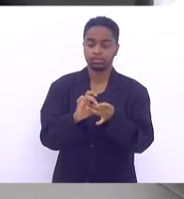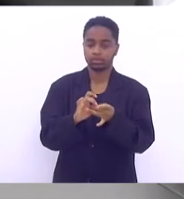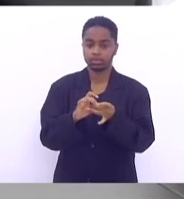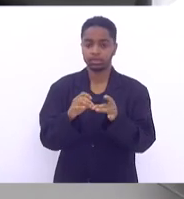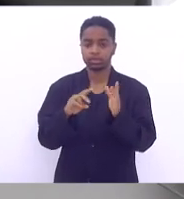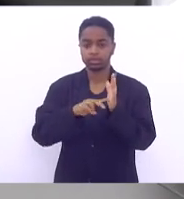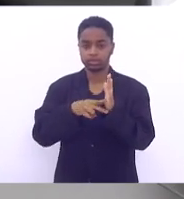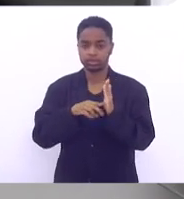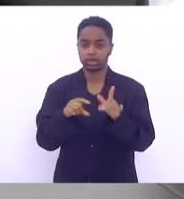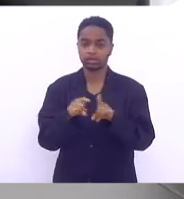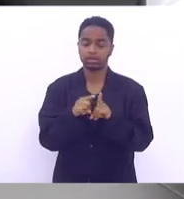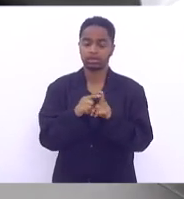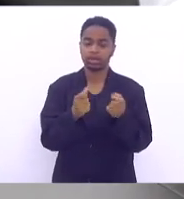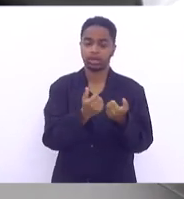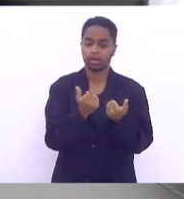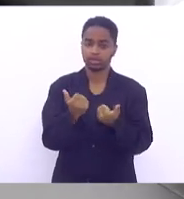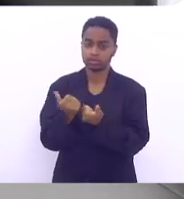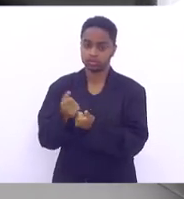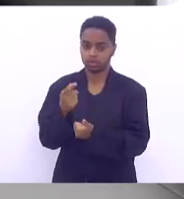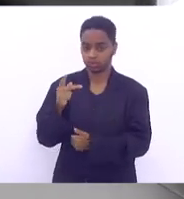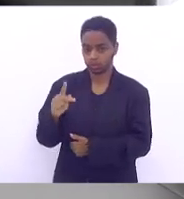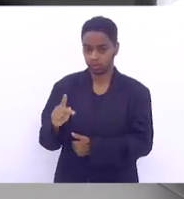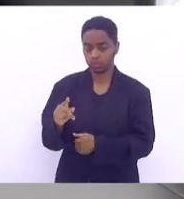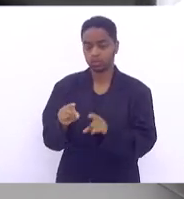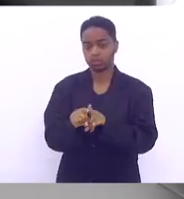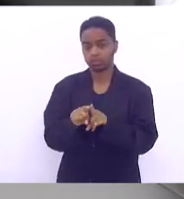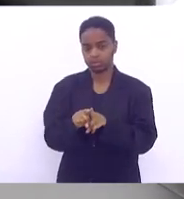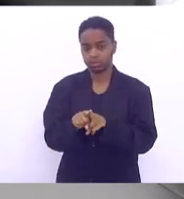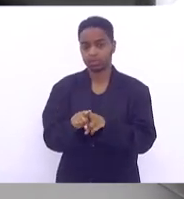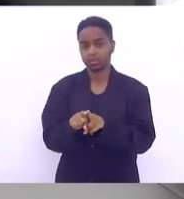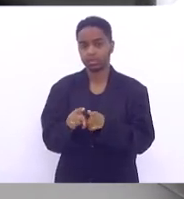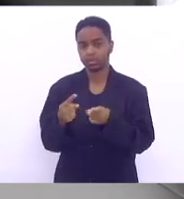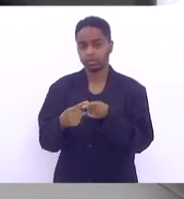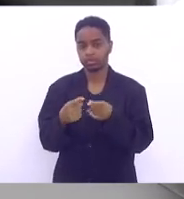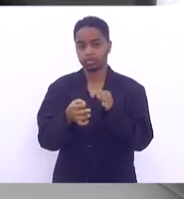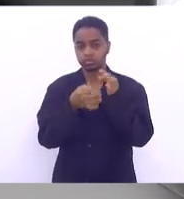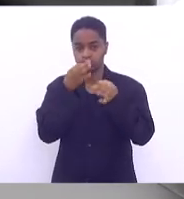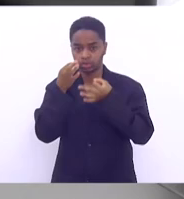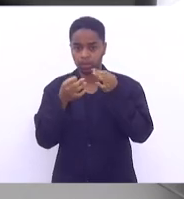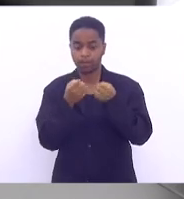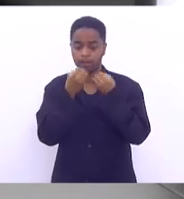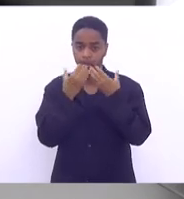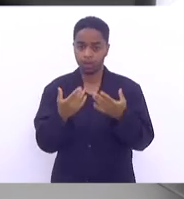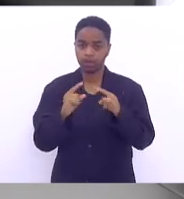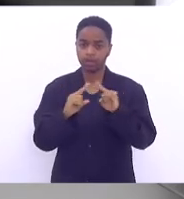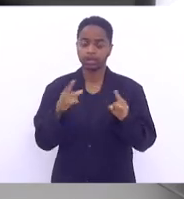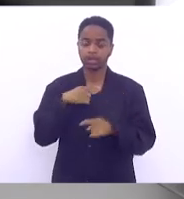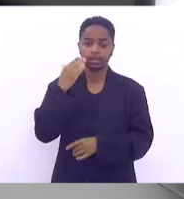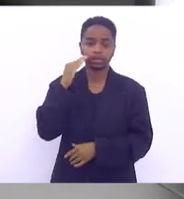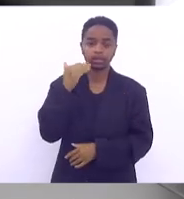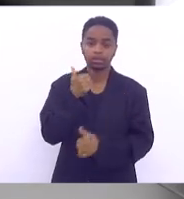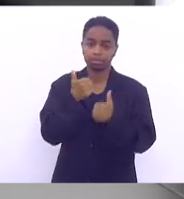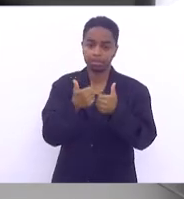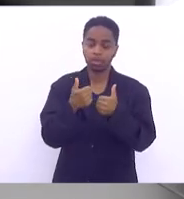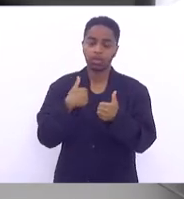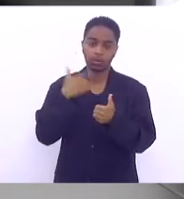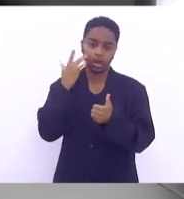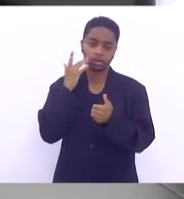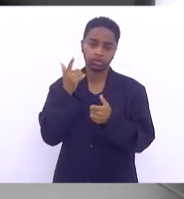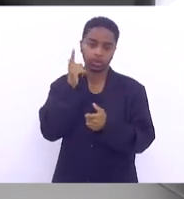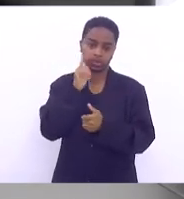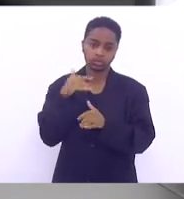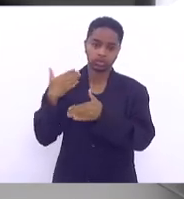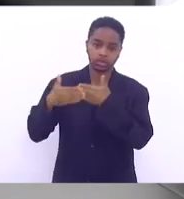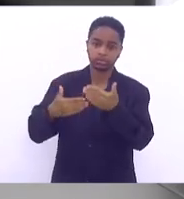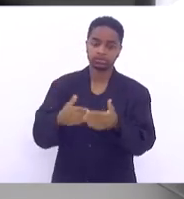e até assessoras de Vossa Excelência, que fizeram sugestões boas e houve um entendimento bom. Acho que a gente poderia avançar, são